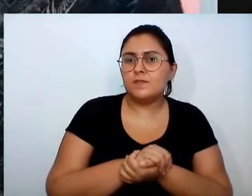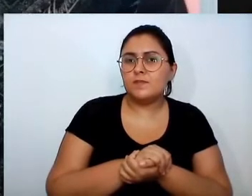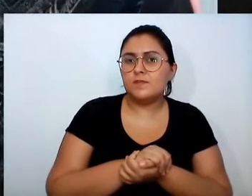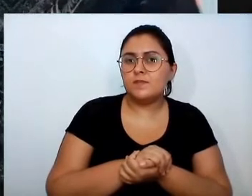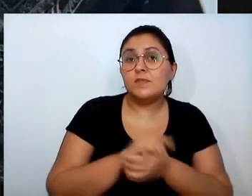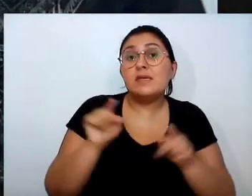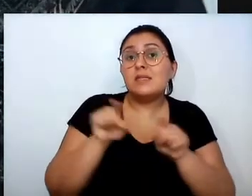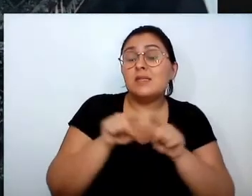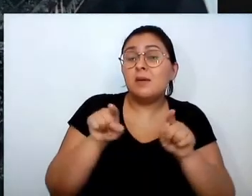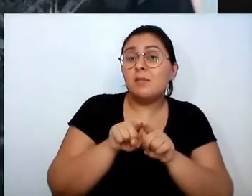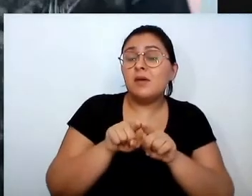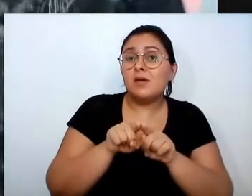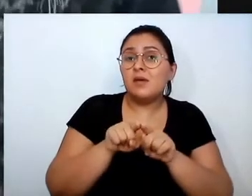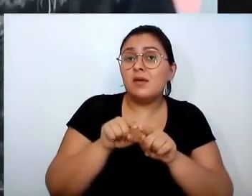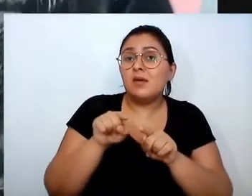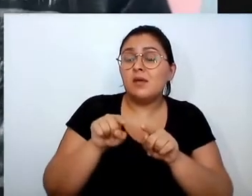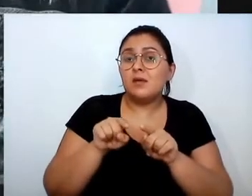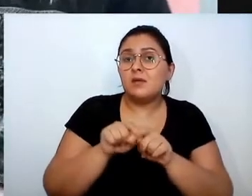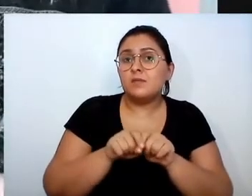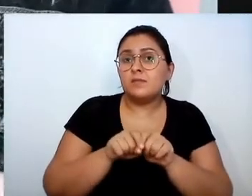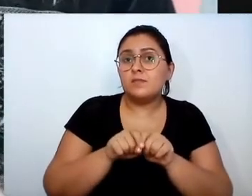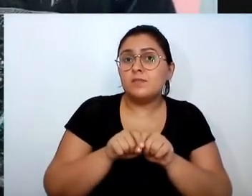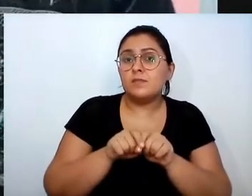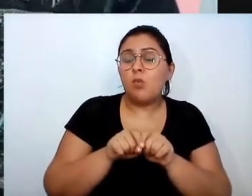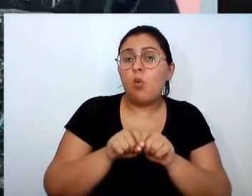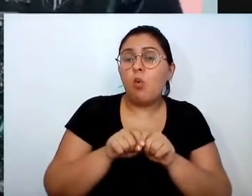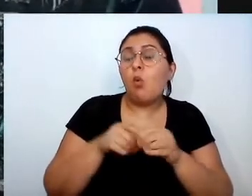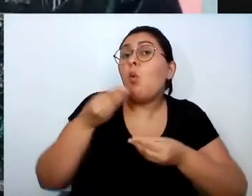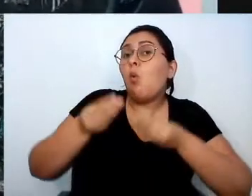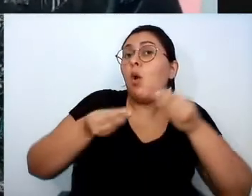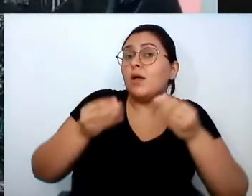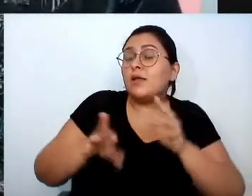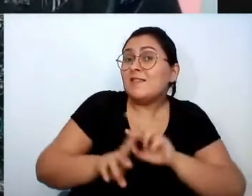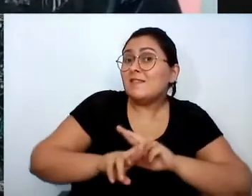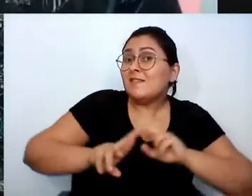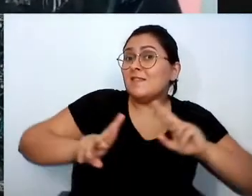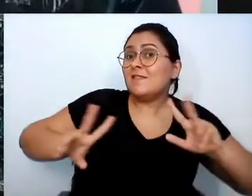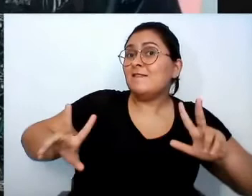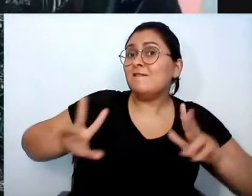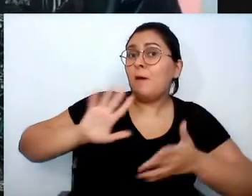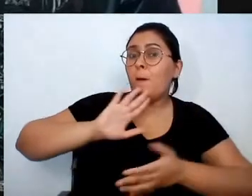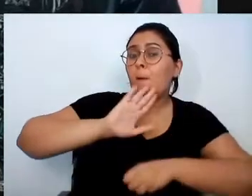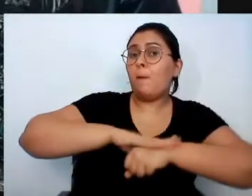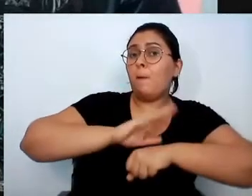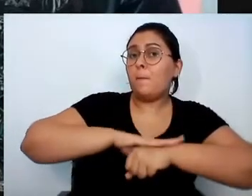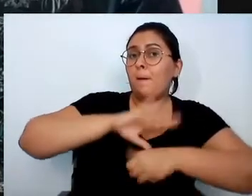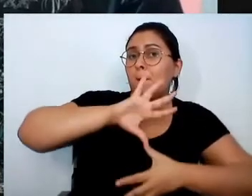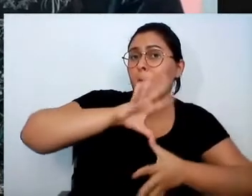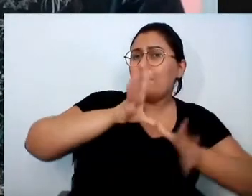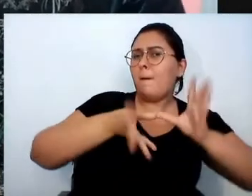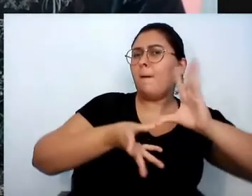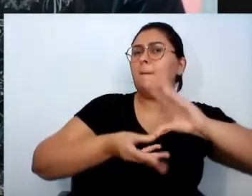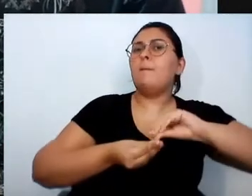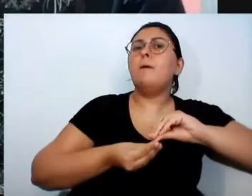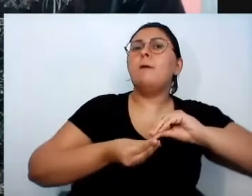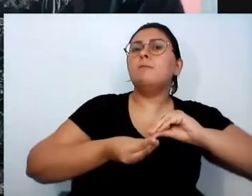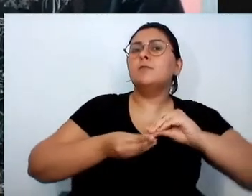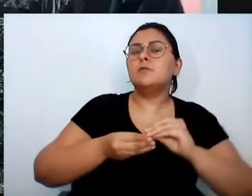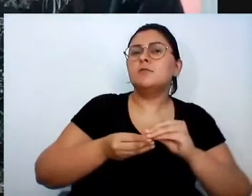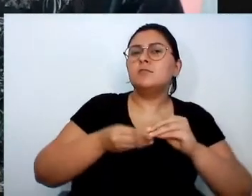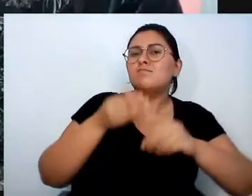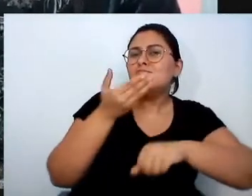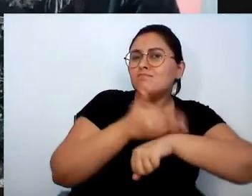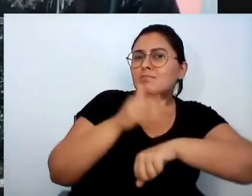assim, de qual a diferença que você percebe, né? Em termos de desempenho, de performance, né? Dos ensaios, né? Que você realizava